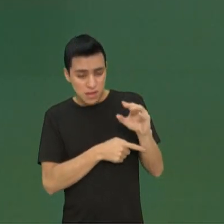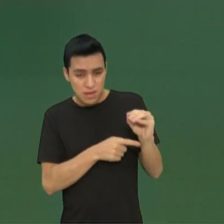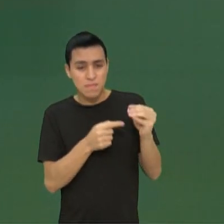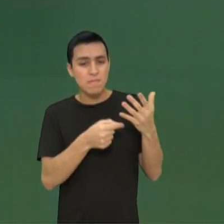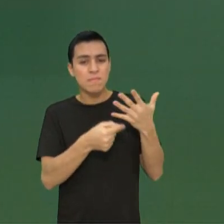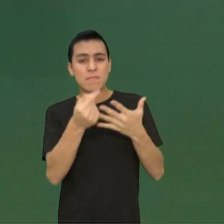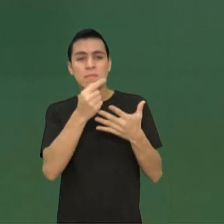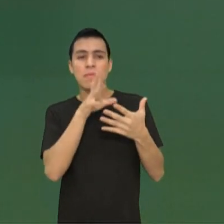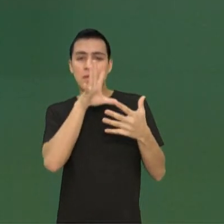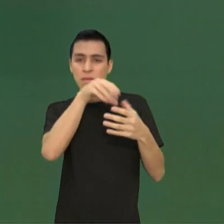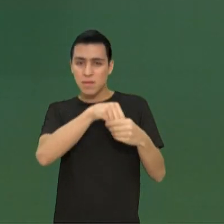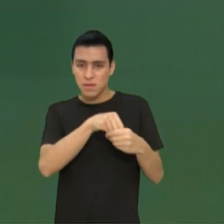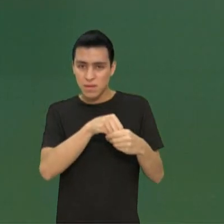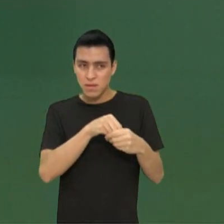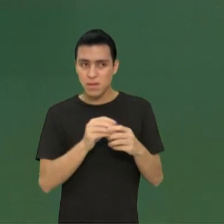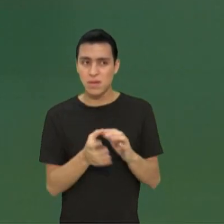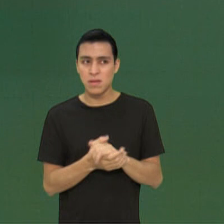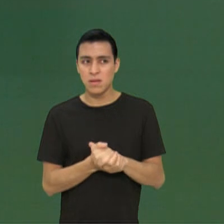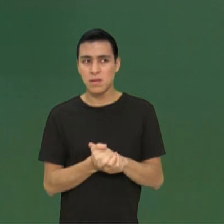de reserva.